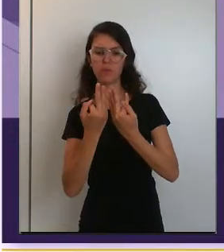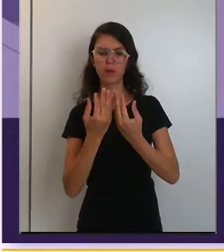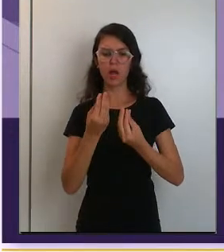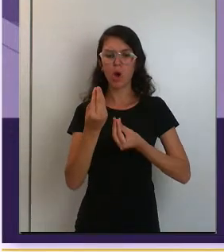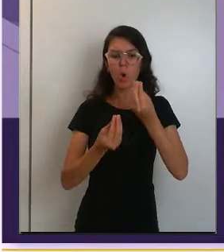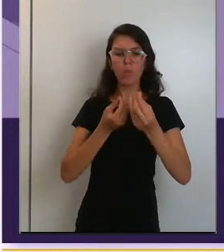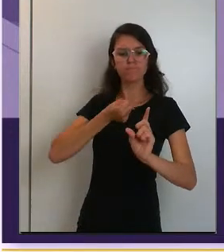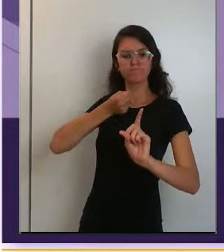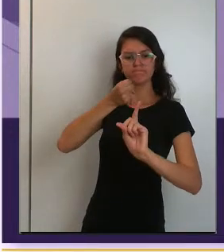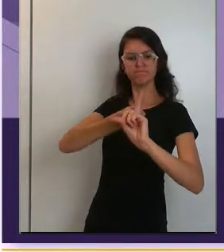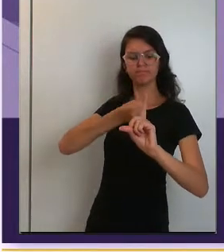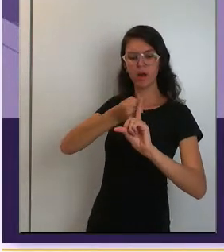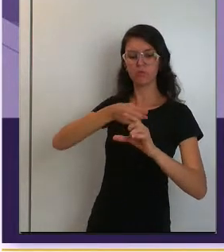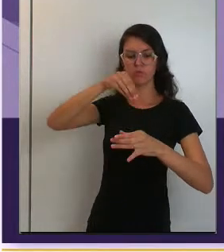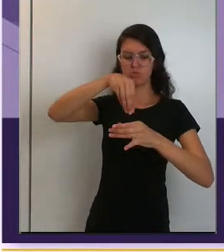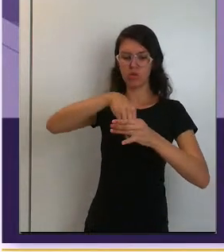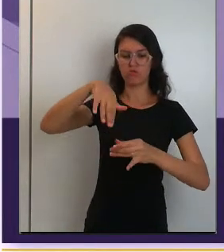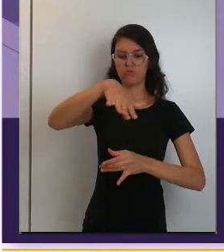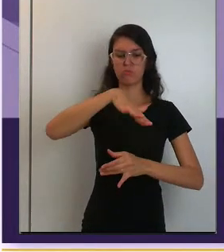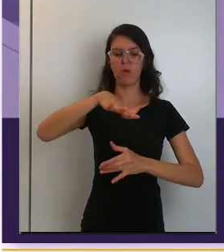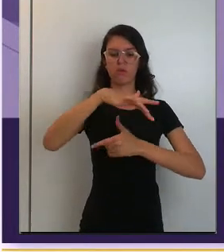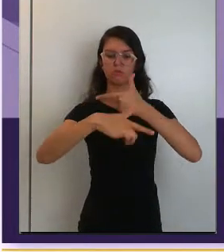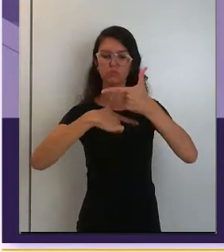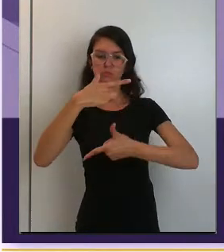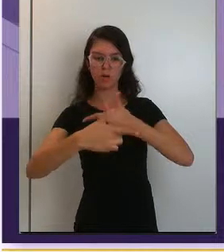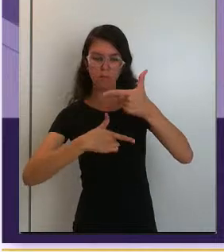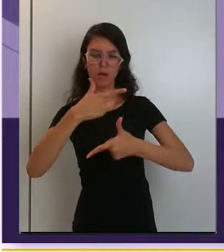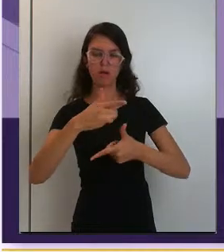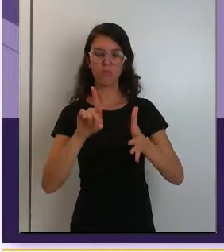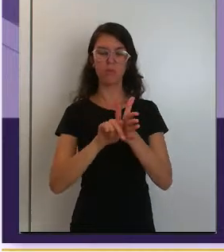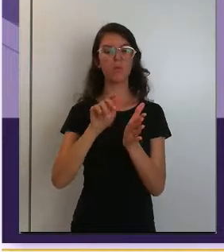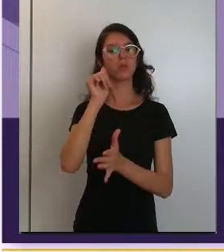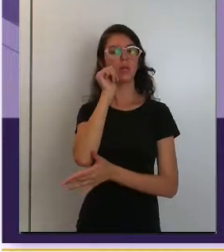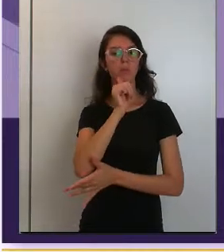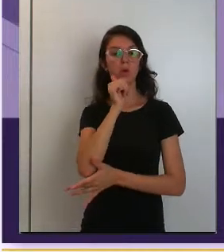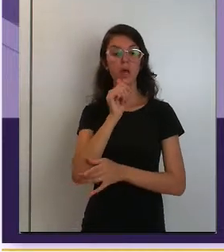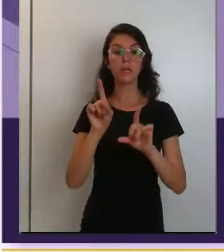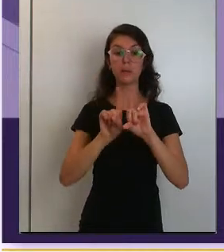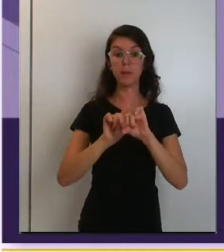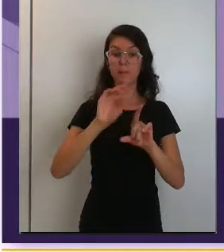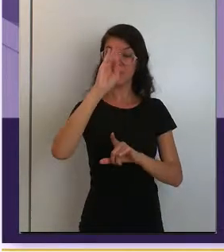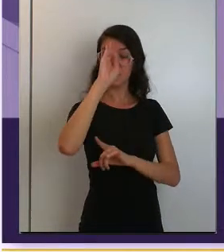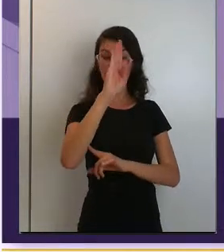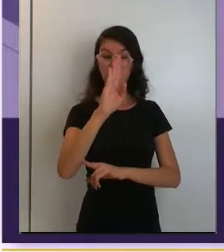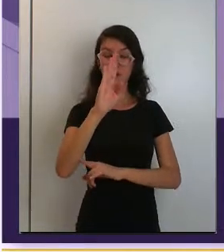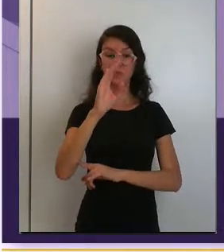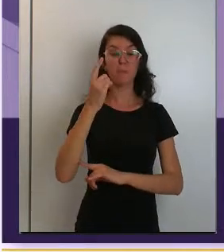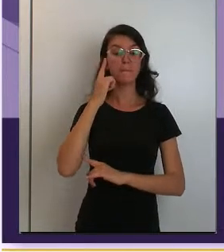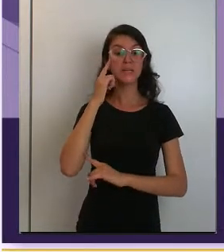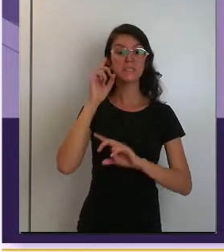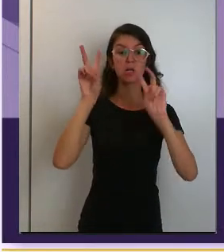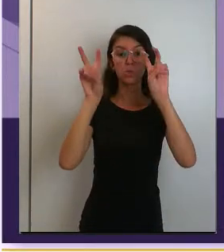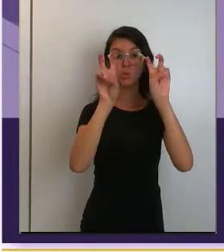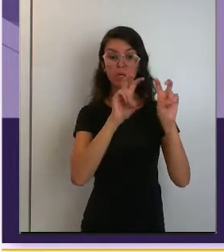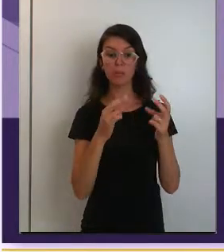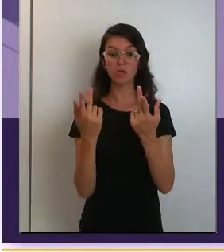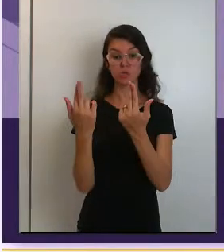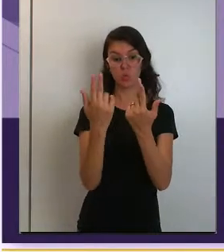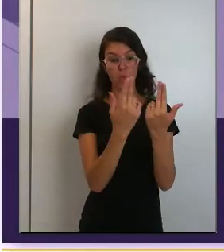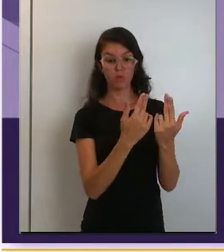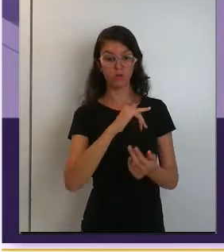impacto dentro do mercado de trabalho da mulher, principalmente pensando as questões relacionadas à igualdade